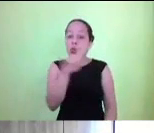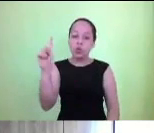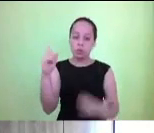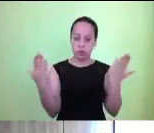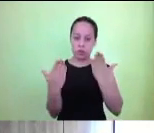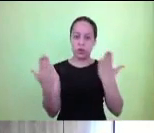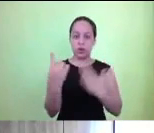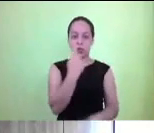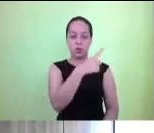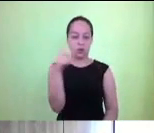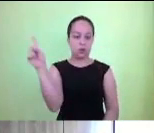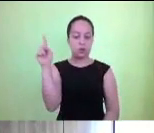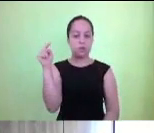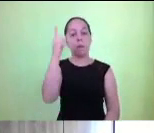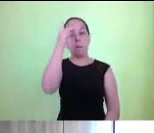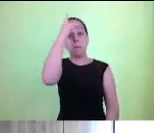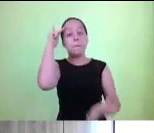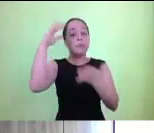Número de inscritos